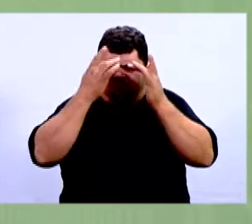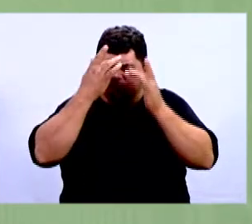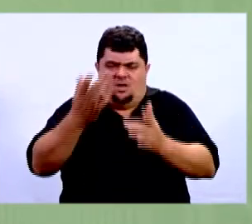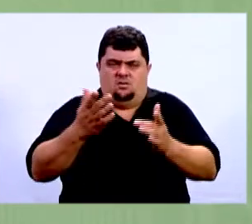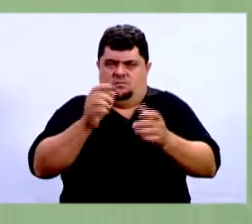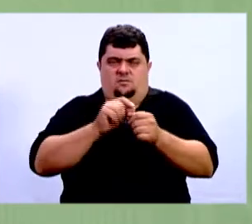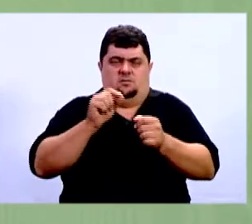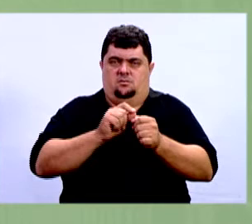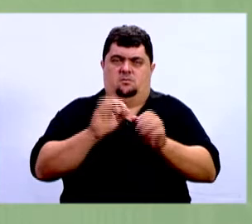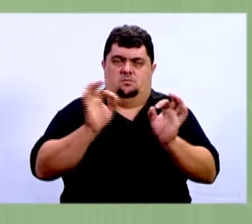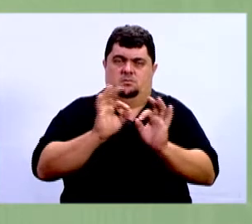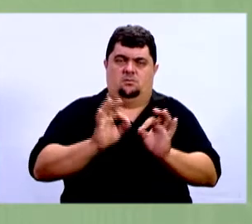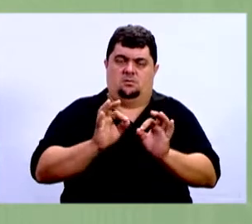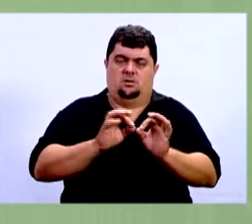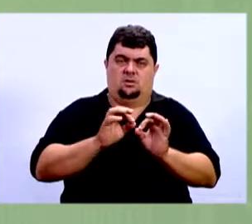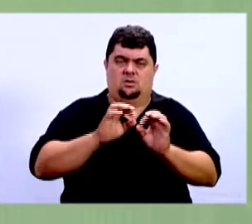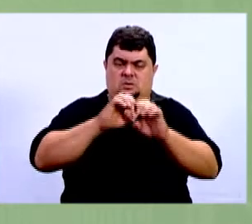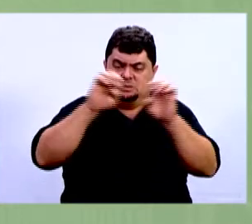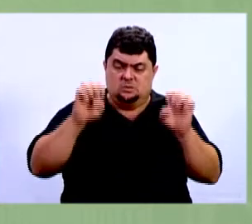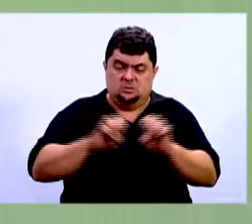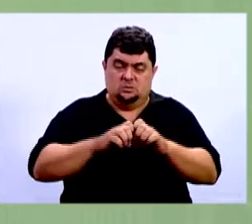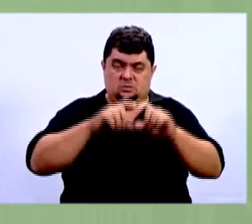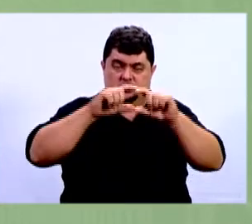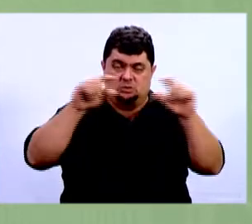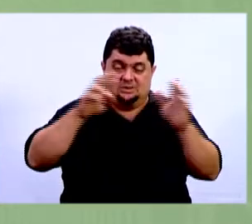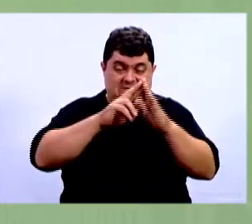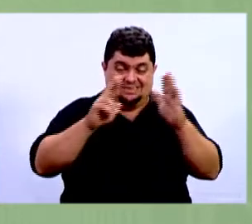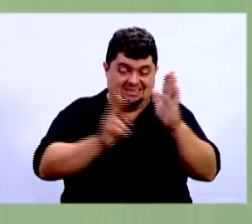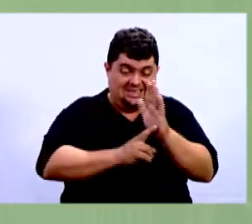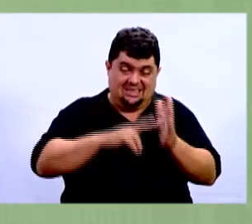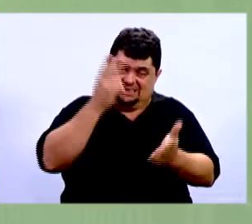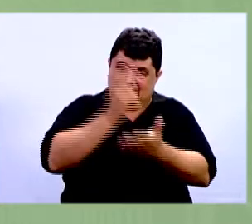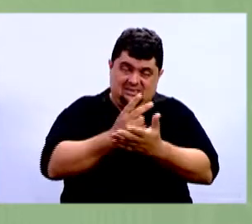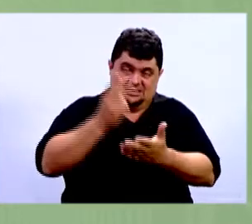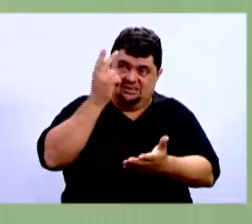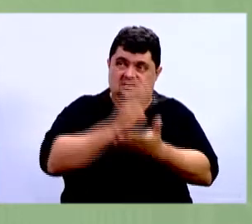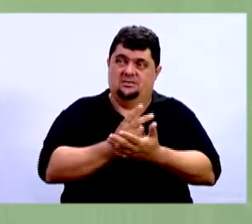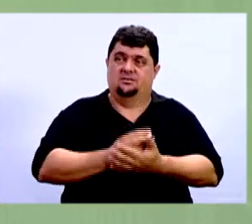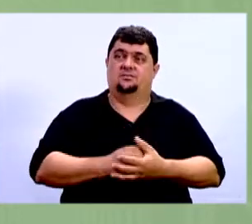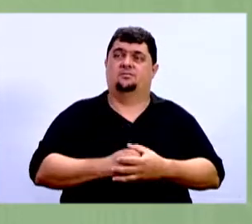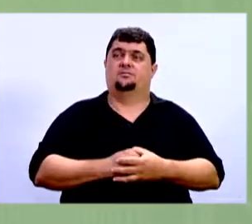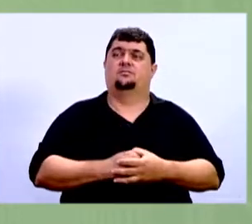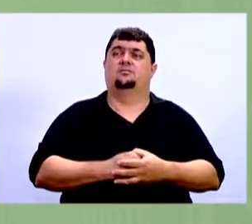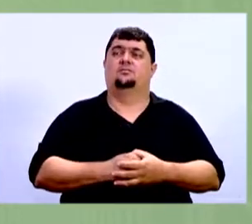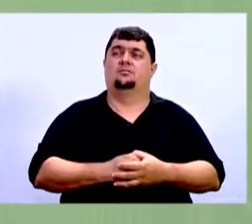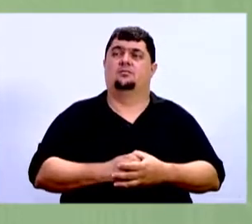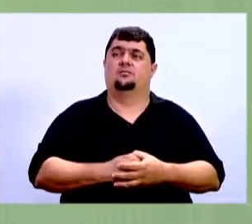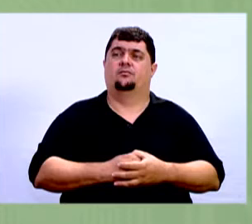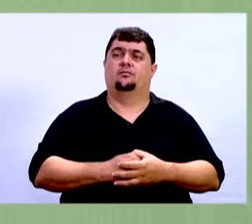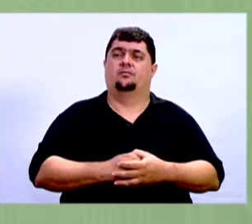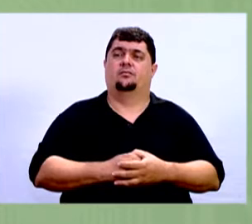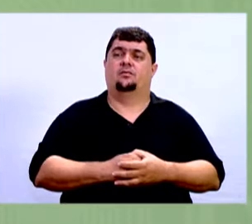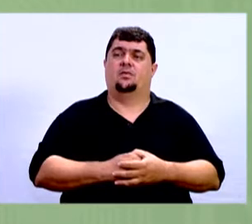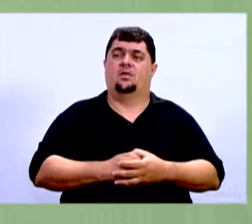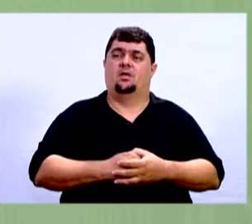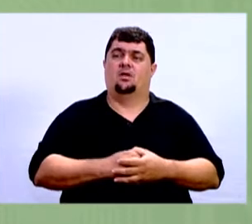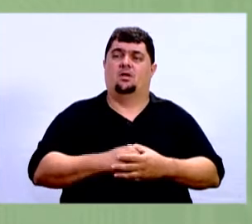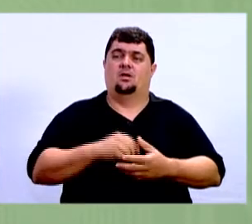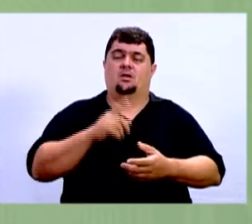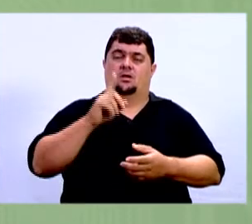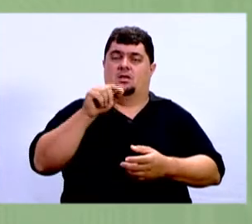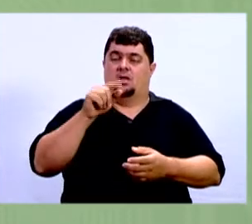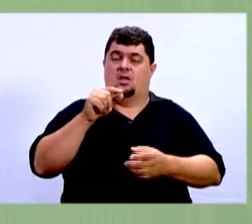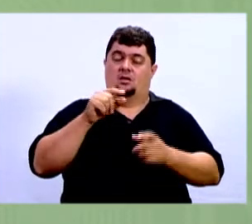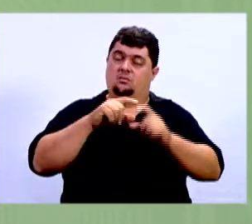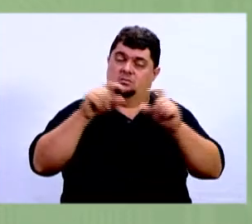isso. Normalmente a estrutura, seguindo essa norma da ABNT, que é a 6023, a estrutura de uma referência ela é